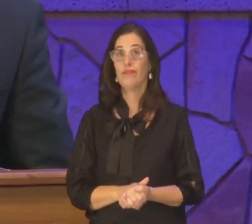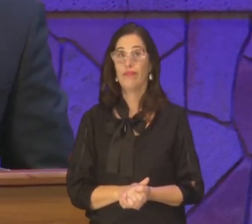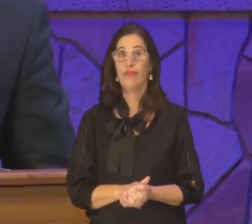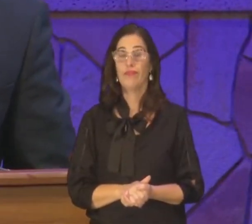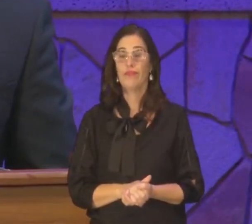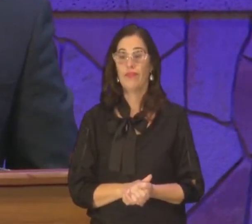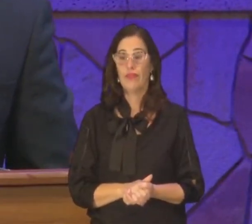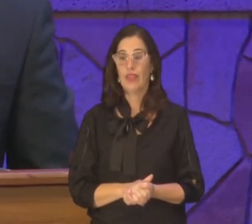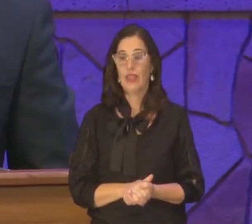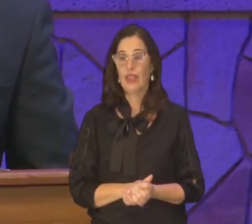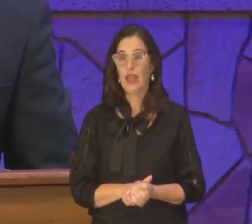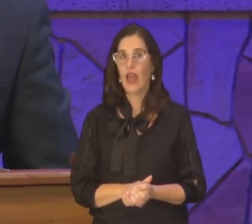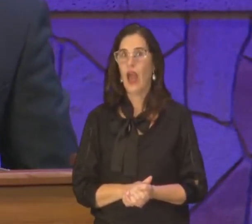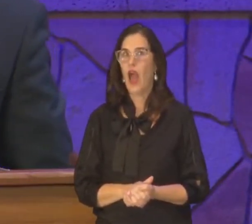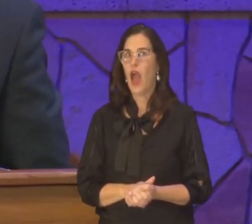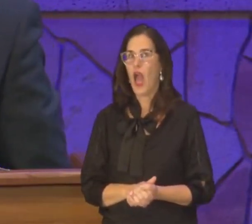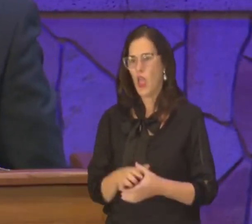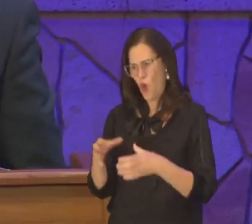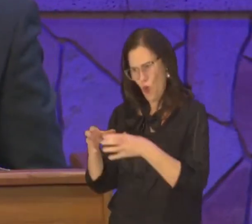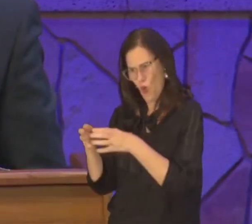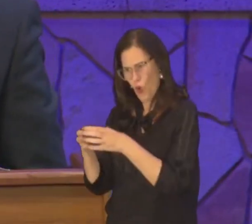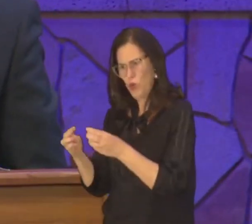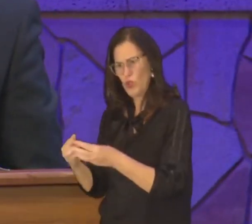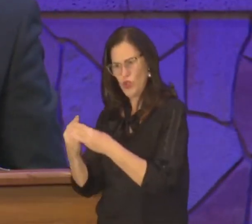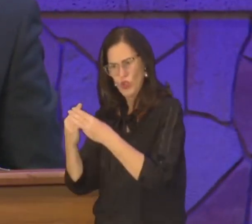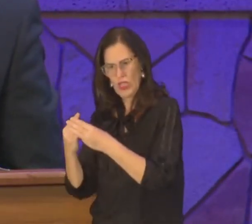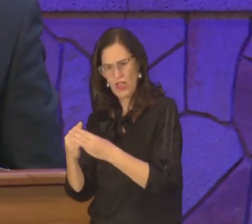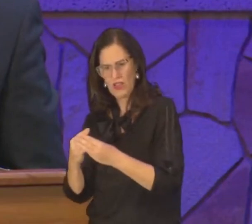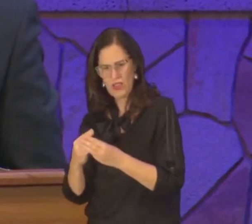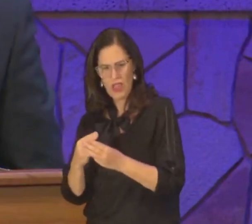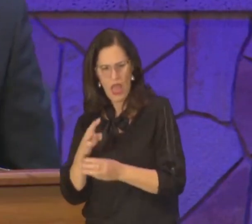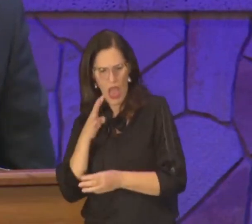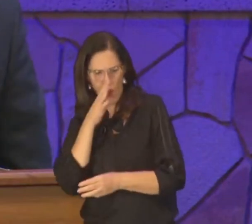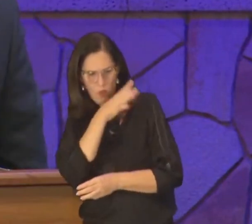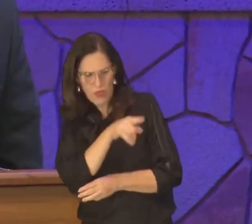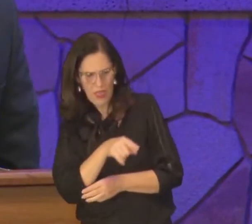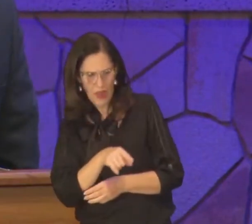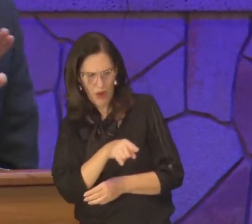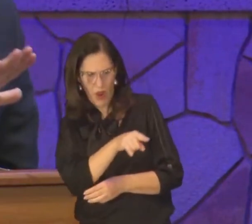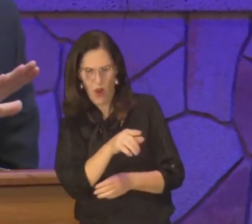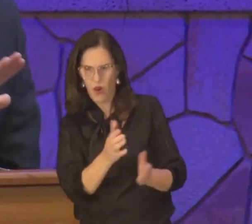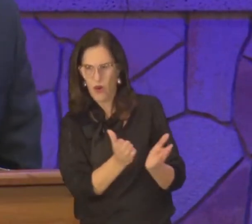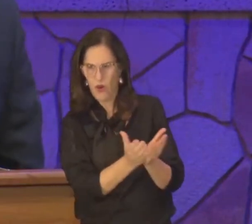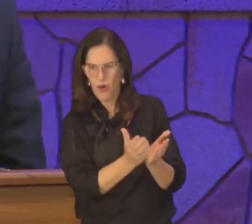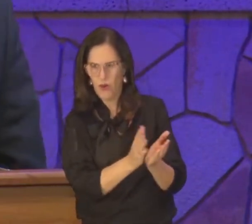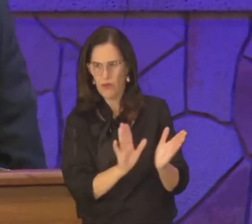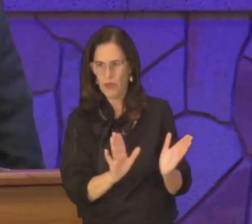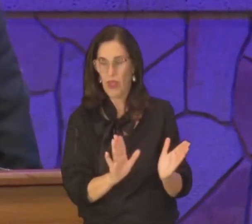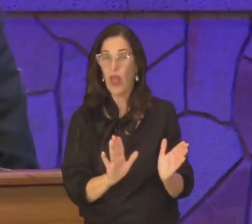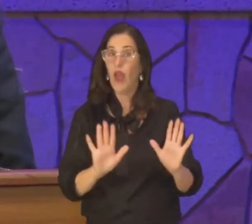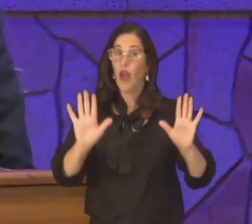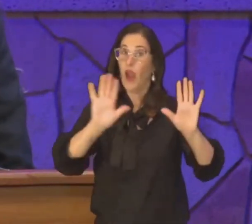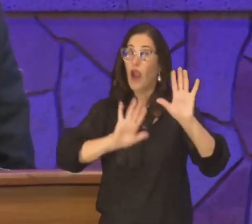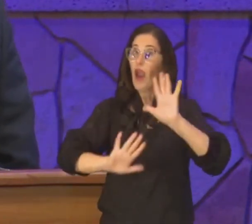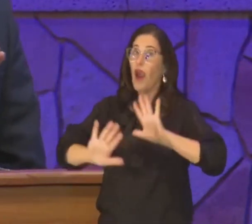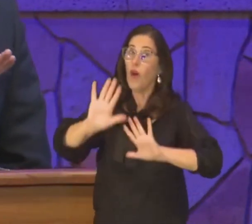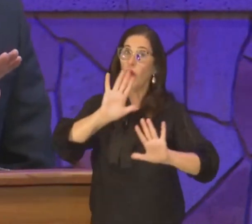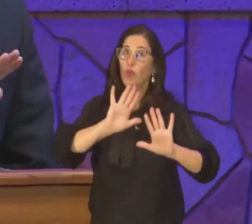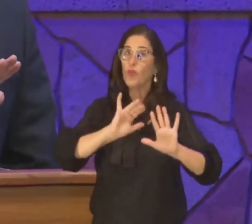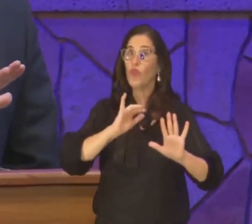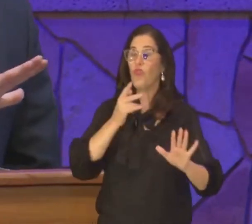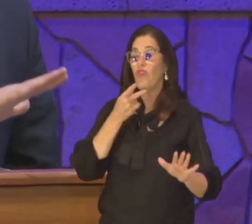E os judeus entregavam os cristãos à morte. Não estou aqui falando mal de judeus e de cristãos, não estou